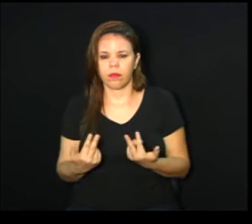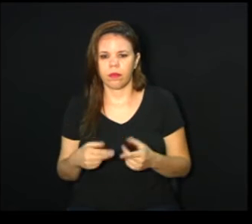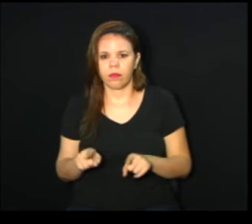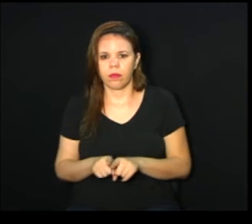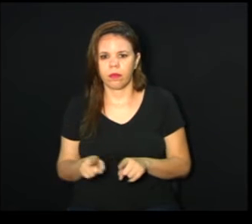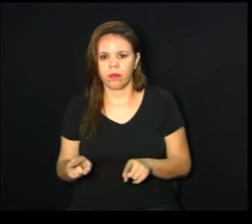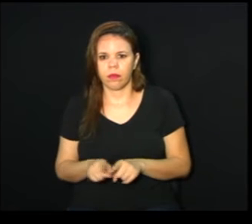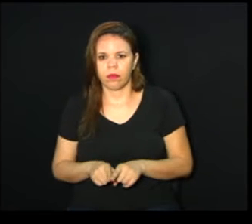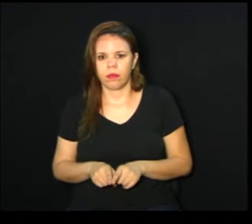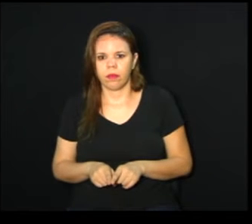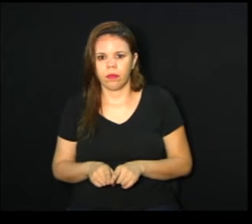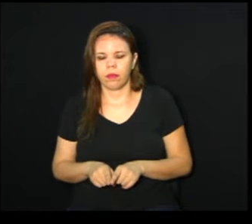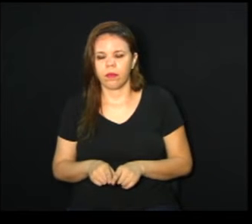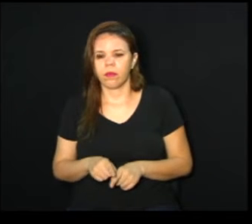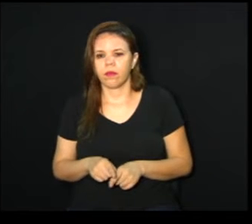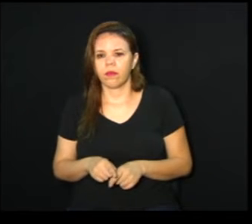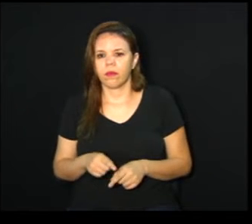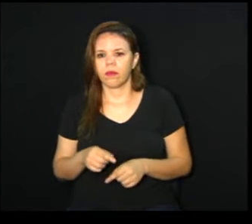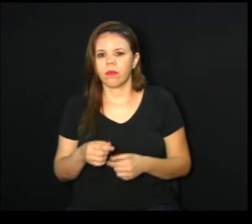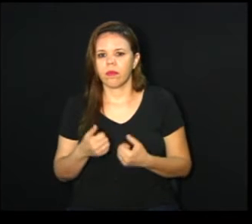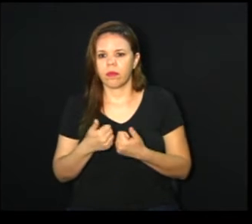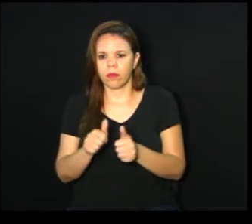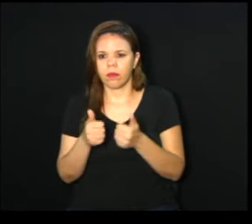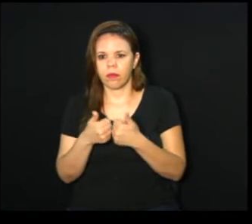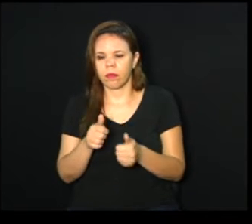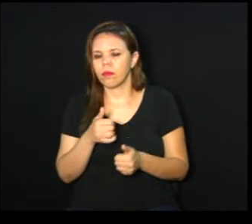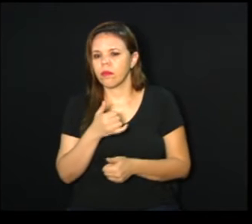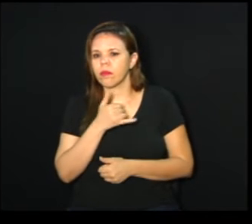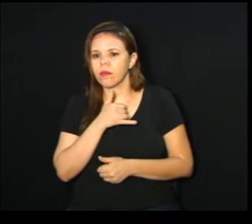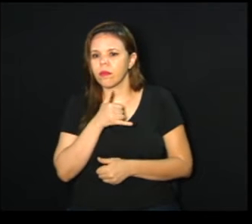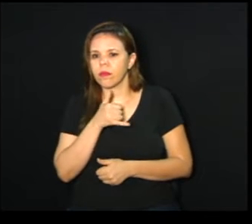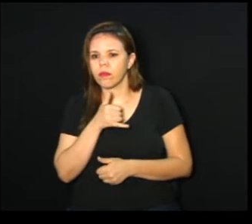que é a parte do ônibus elétrico com parceiros. Nós,